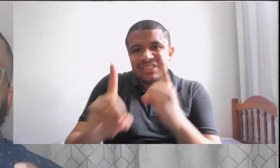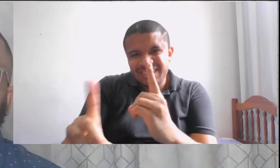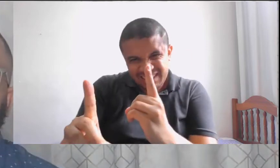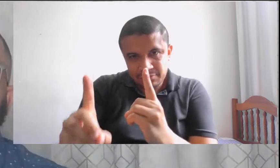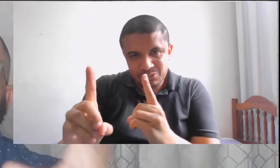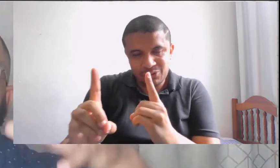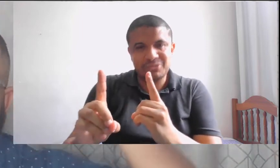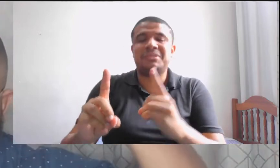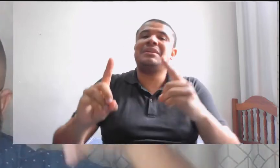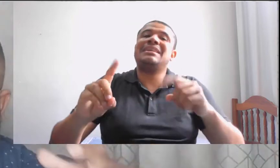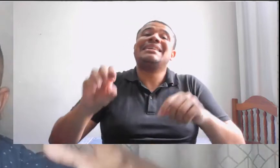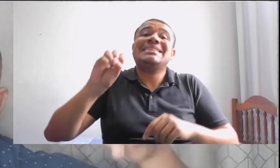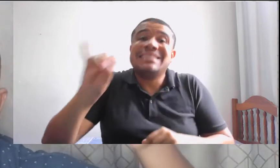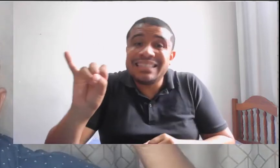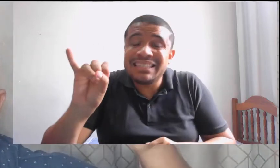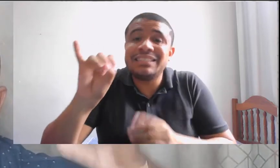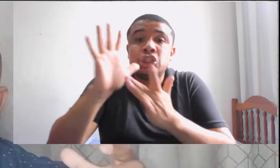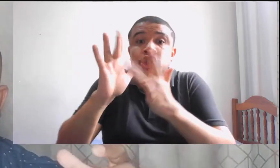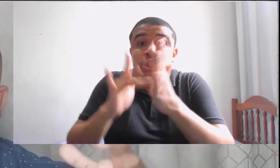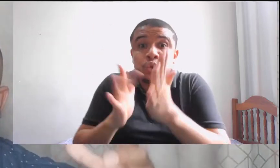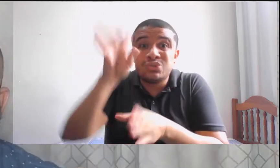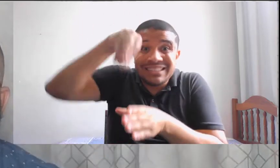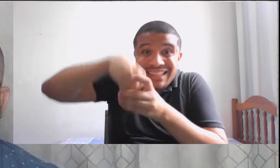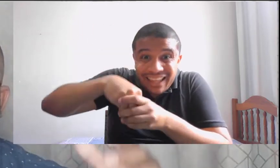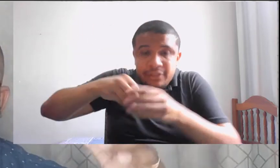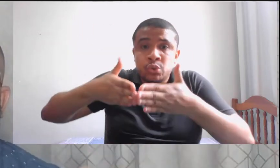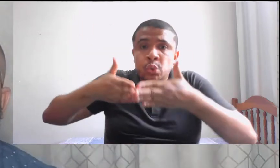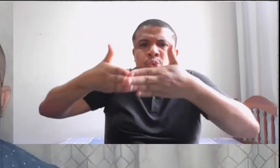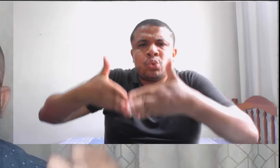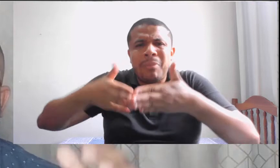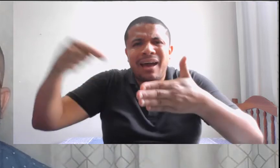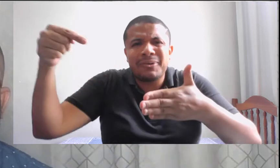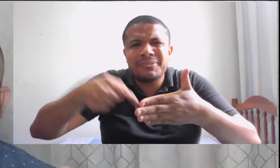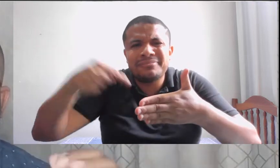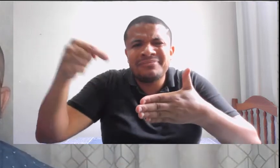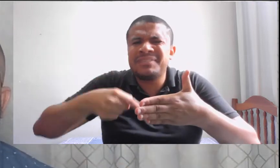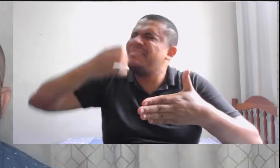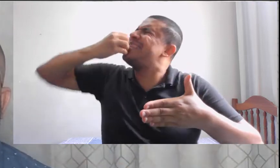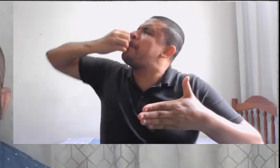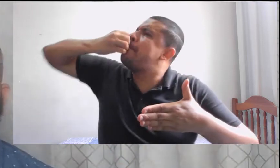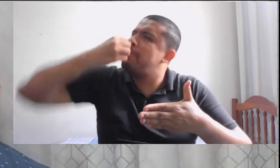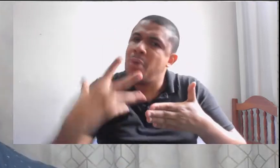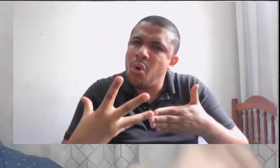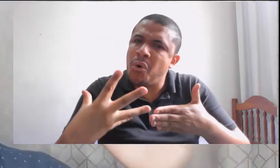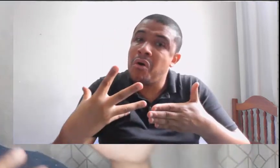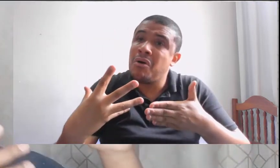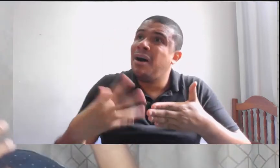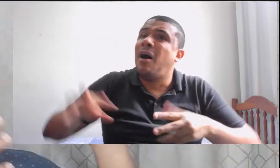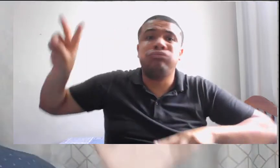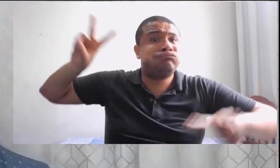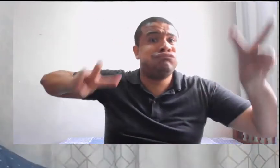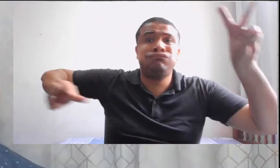precisavam entender: se Cristo está no barco, tudo vai muito bem. Mas olha para